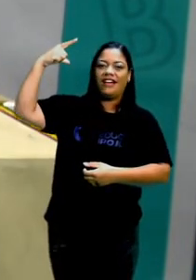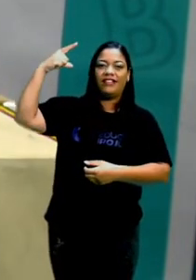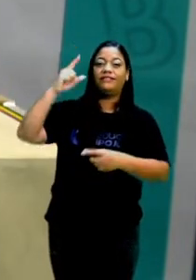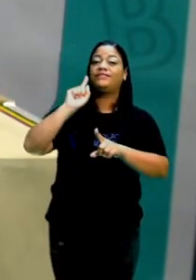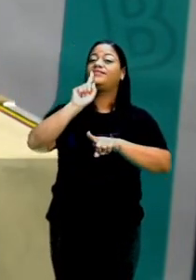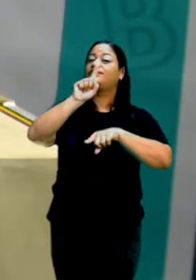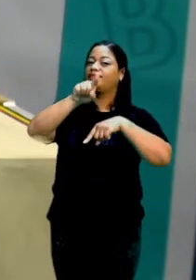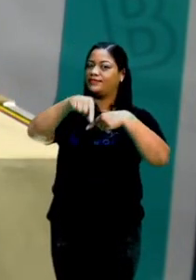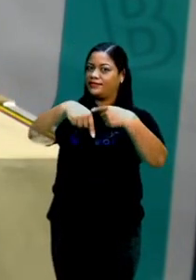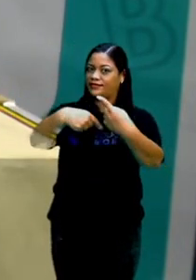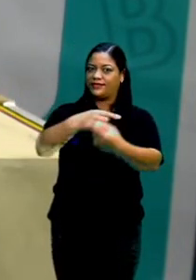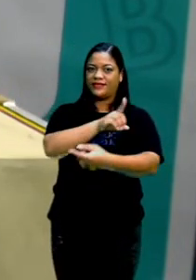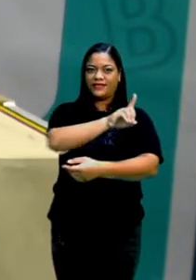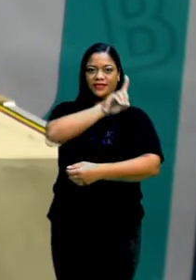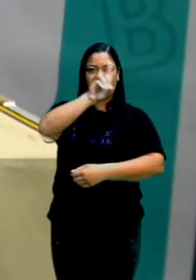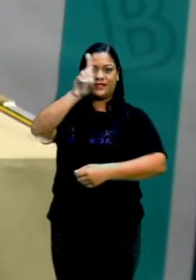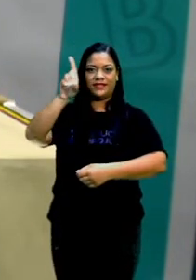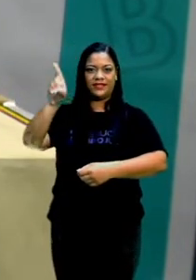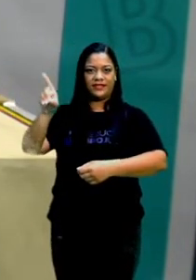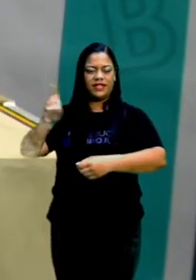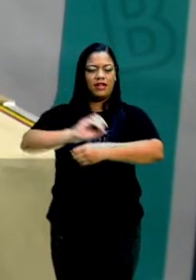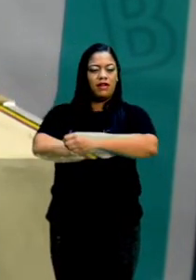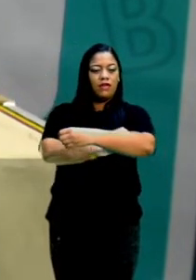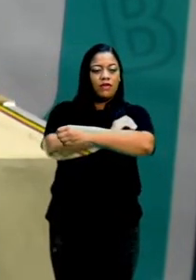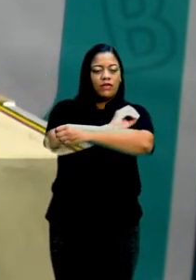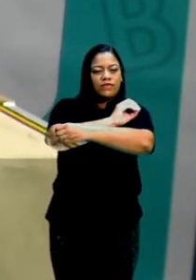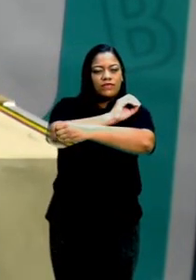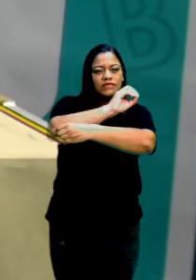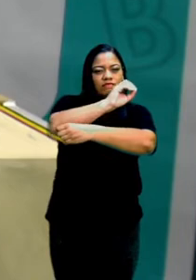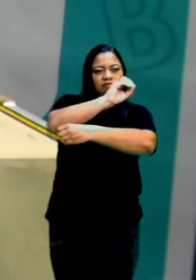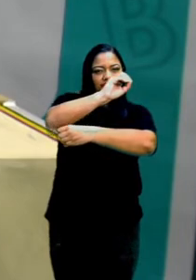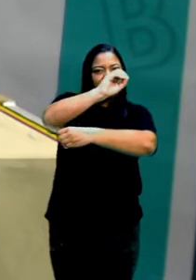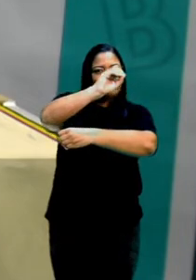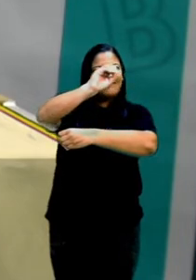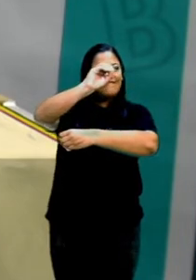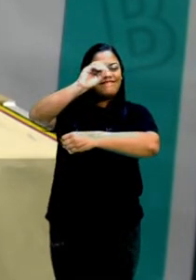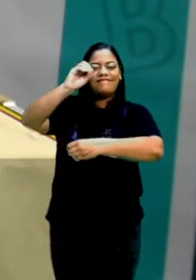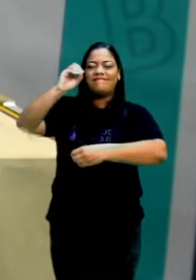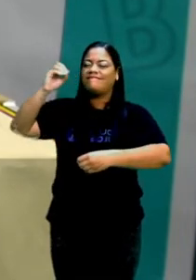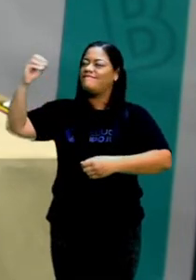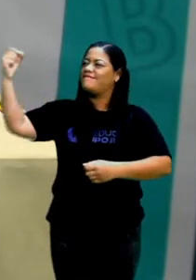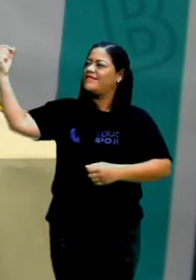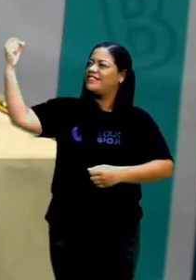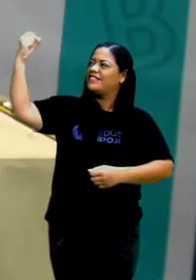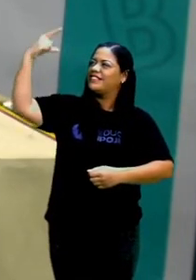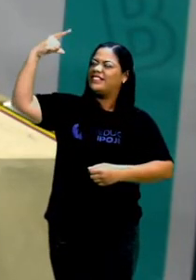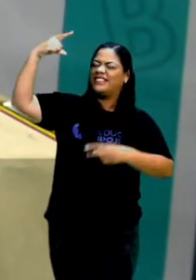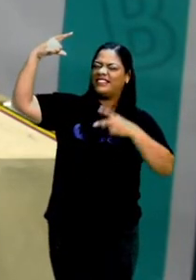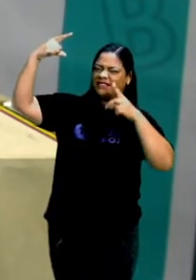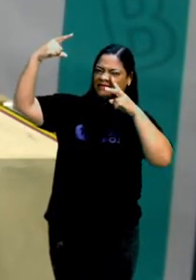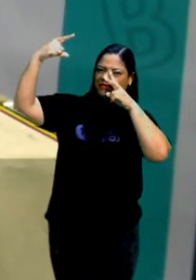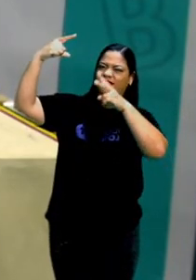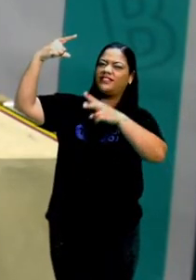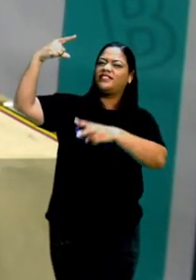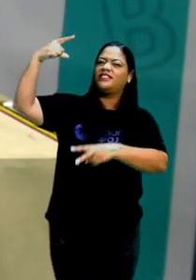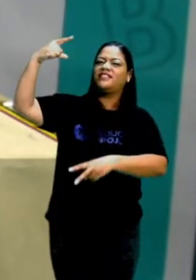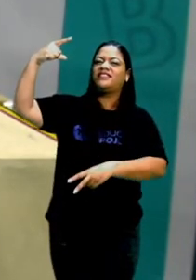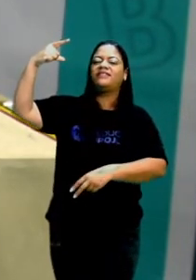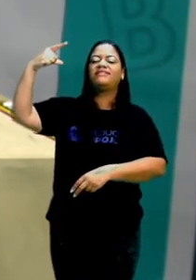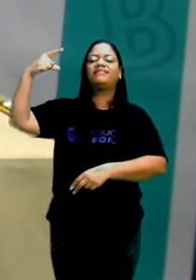dia seguinte o sol apareceu, muito, muito forte.